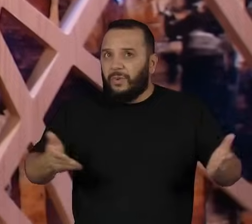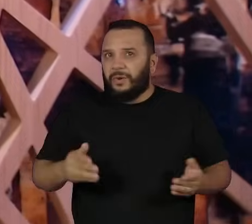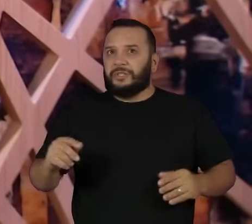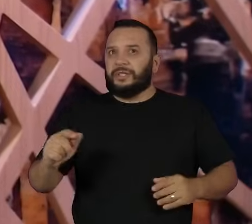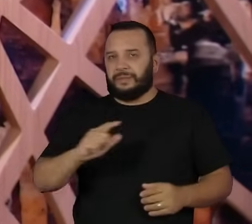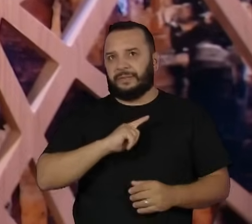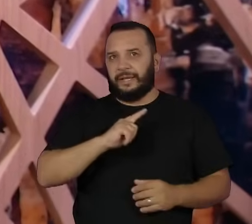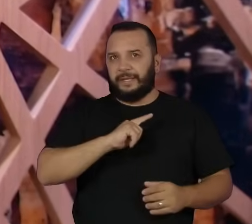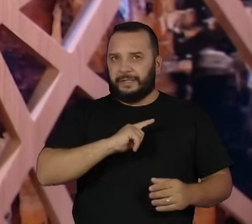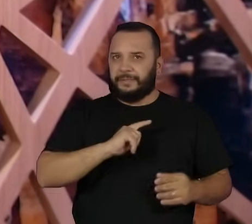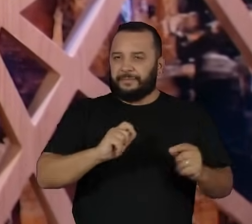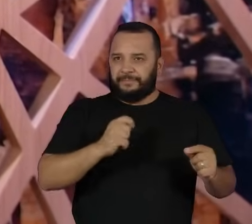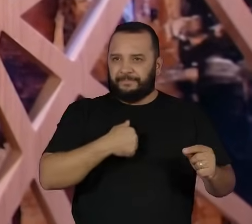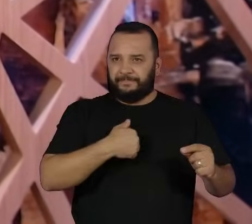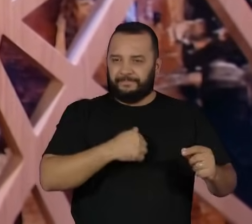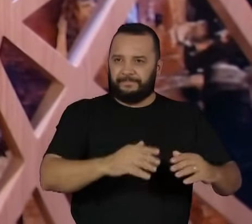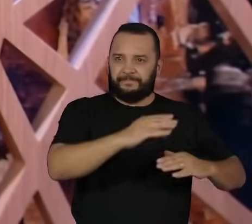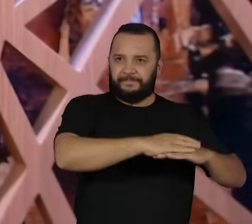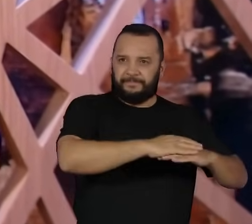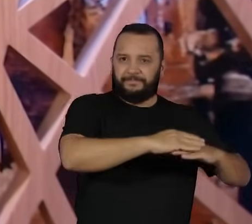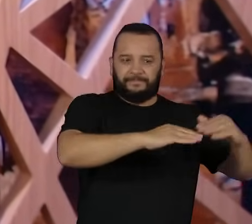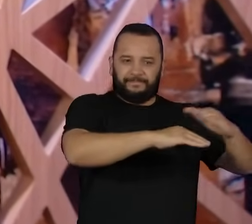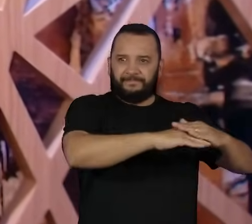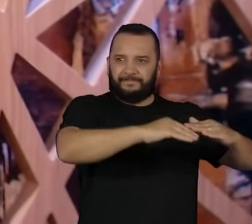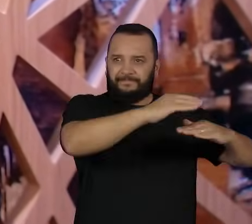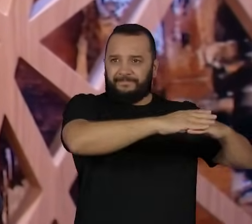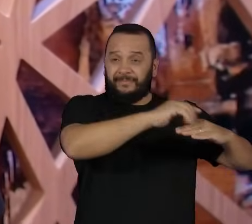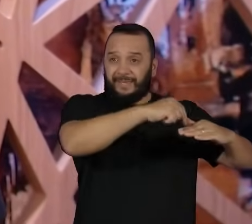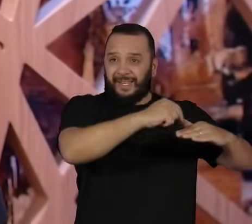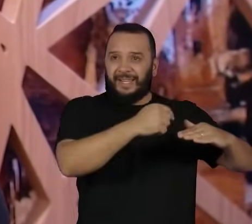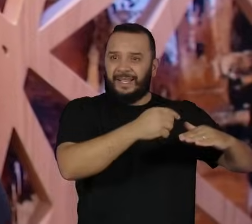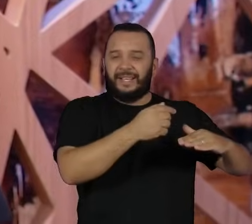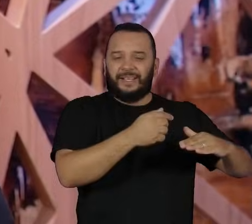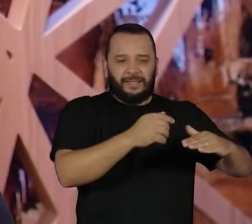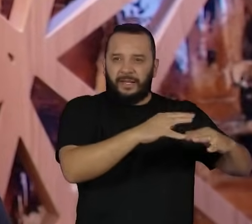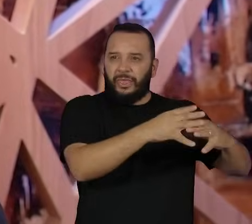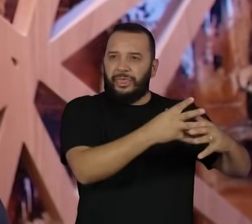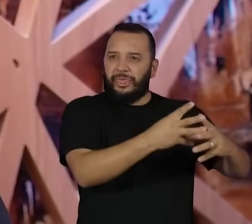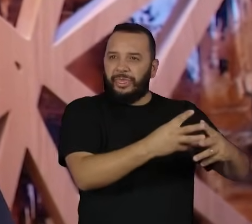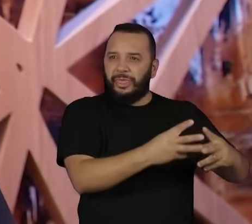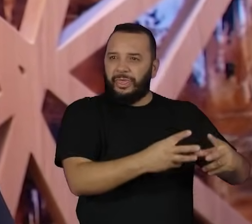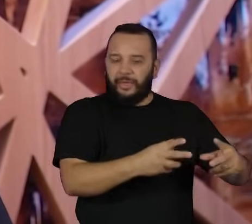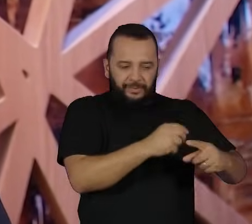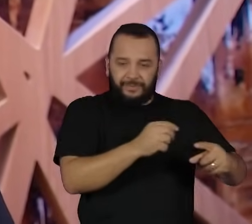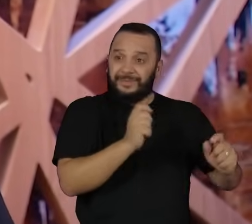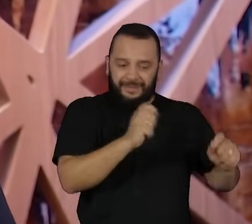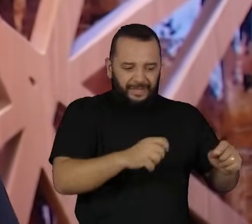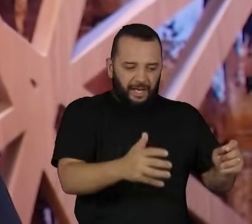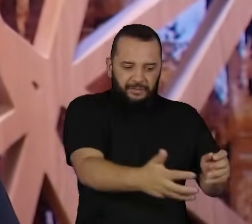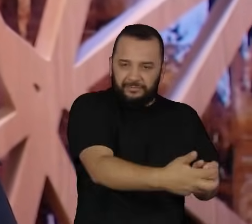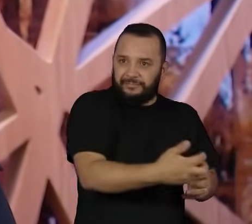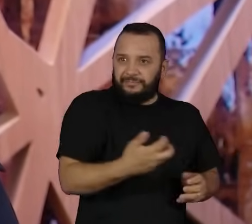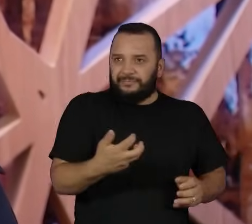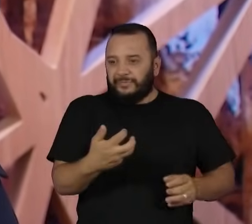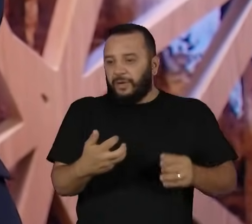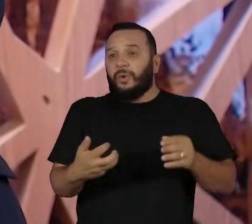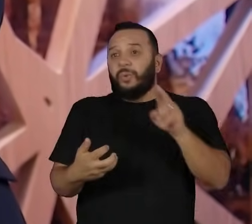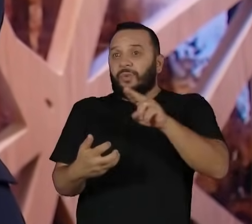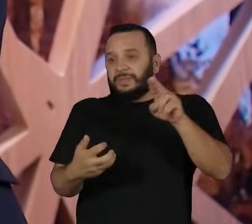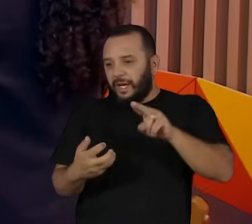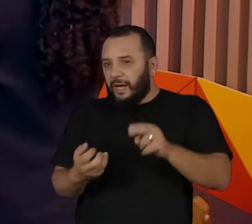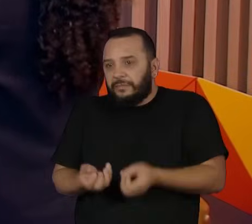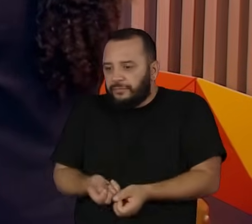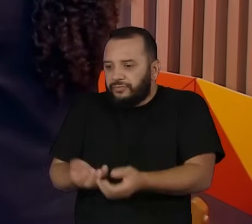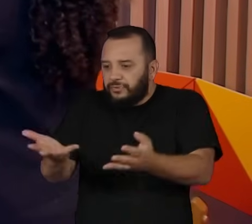compostagem como a decomposição dessa matéria orgânica para ela virar adubo. Então, a gente consegue usar isso em hortas e